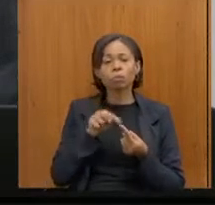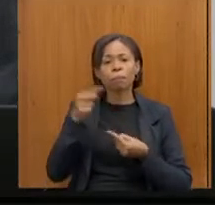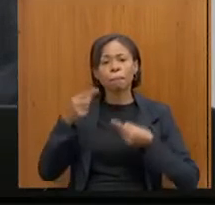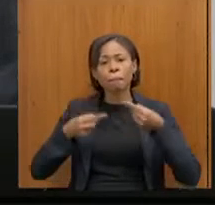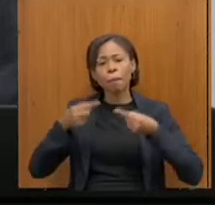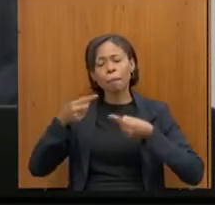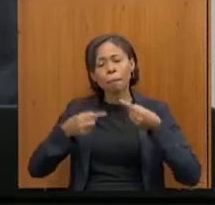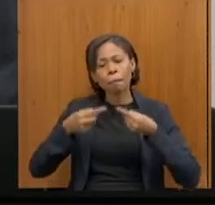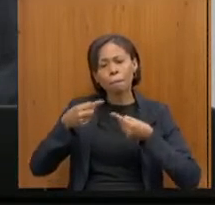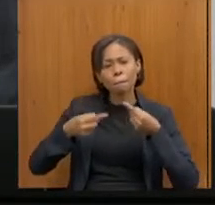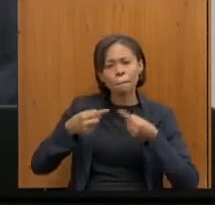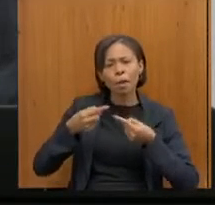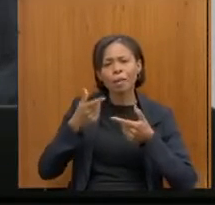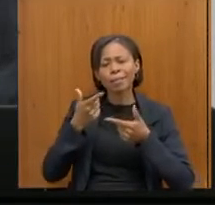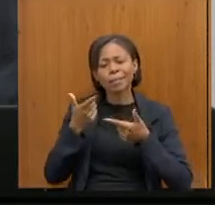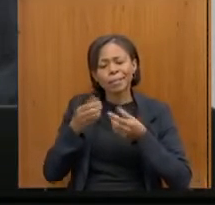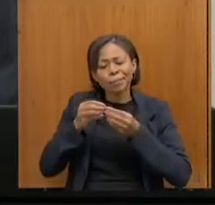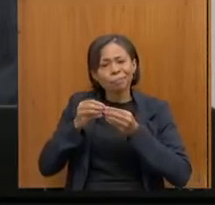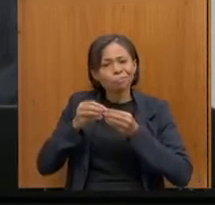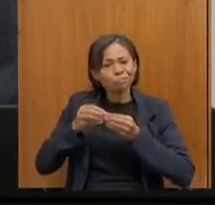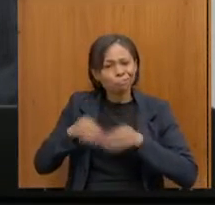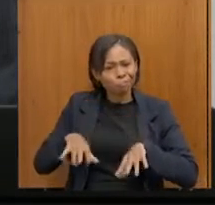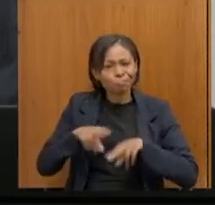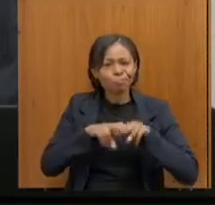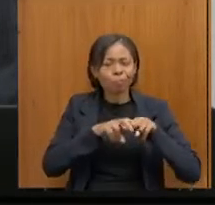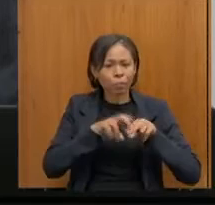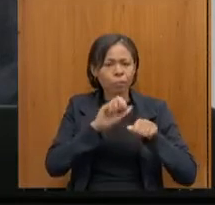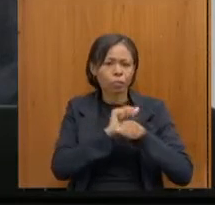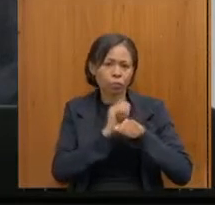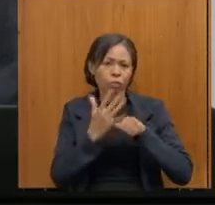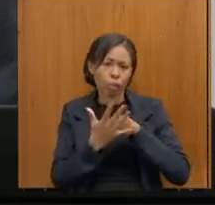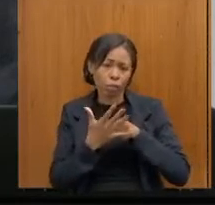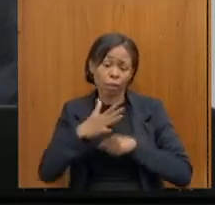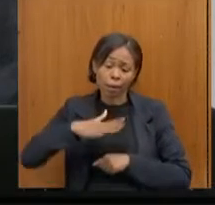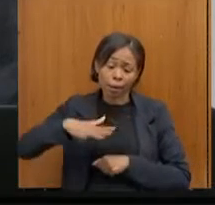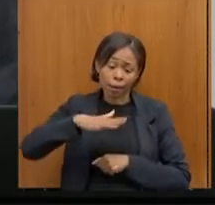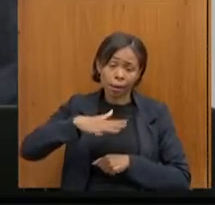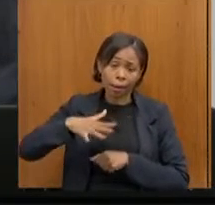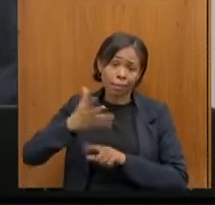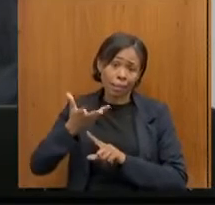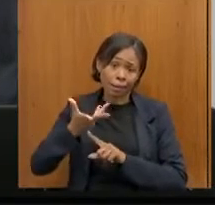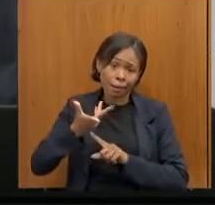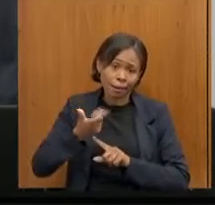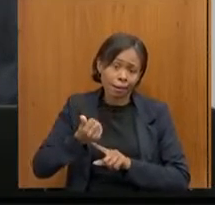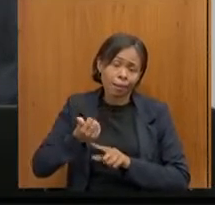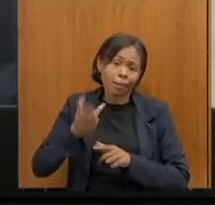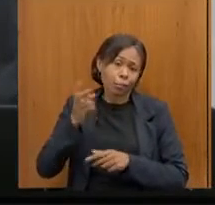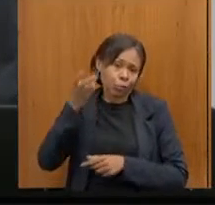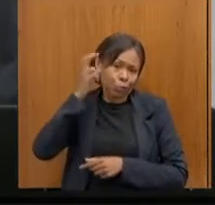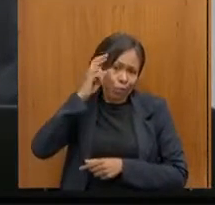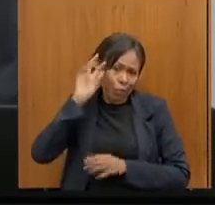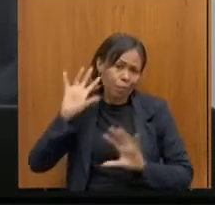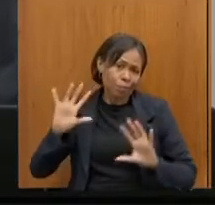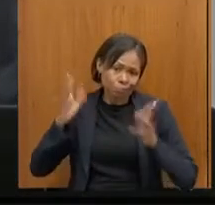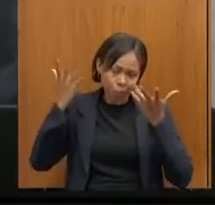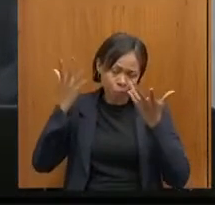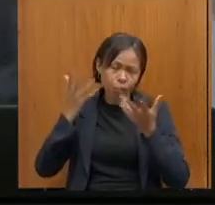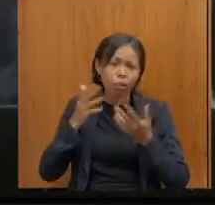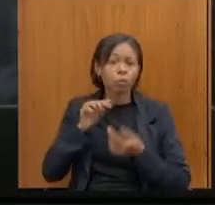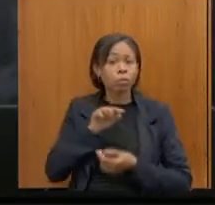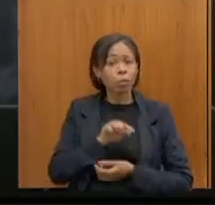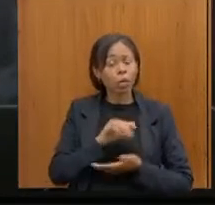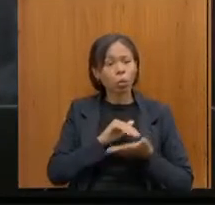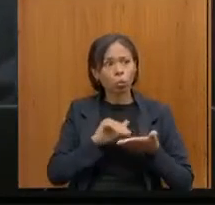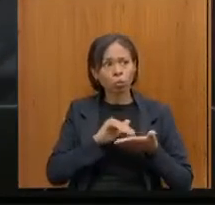debater os impactos econômicos decorrentes da pandemia da cor 2019 nos setores artísticos culturais e de eventos contamos com a presença do secretário